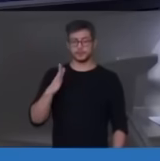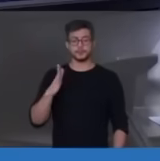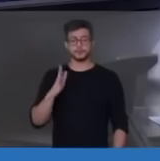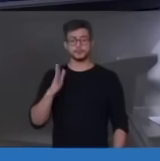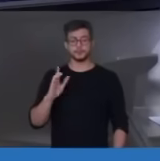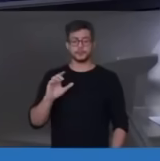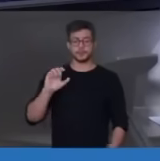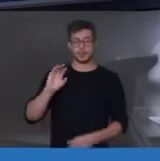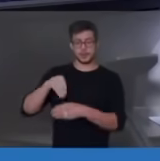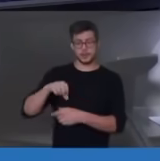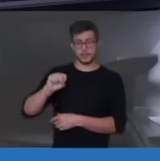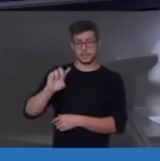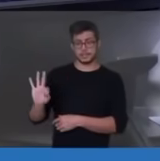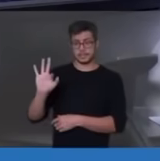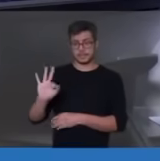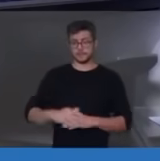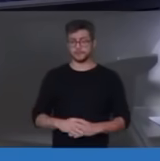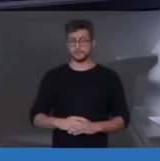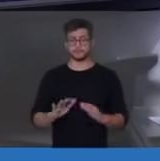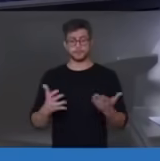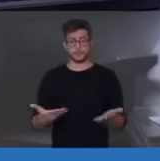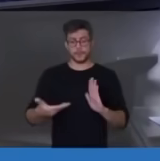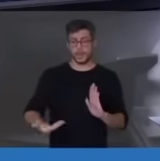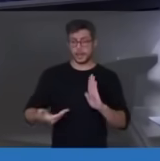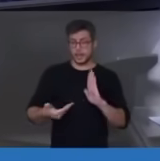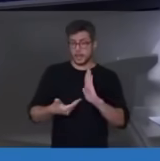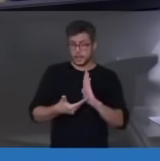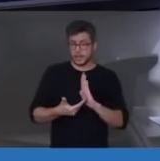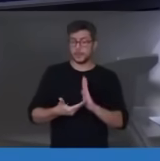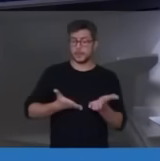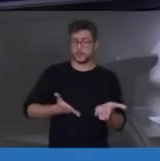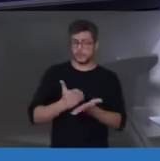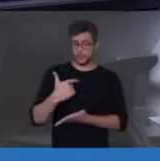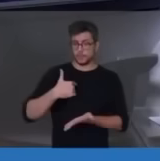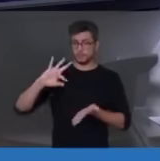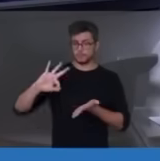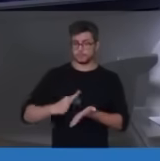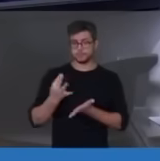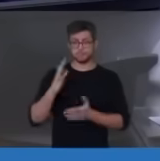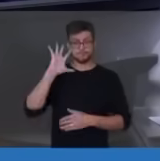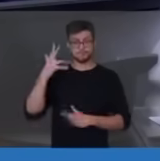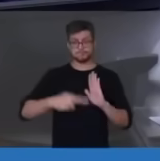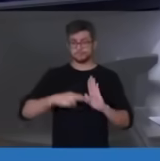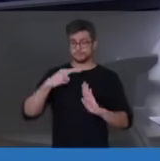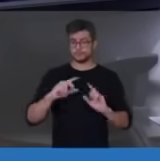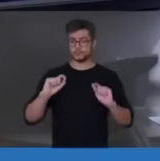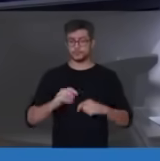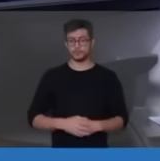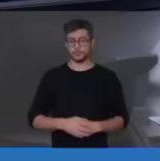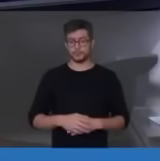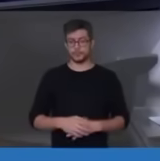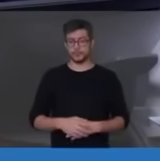Federal. Faço saber que a Câmara dos Deputados aprovou e eu promulgo a seguinte resolução. Ficam preservados os efeitos